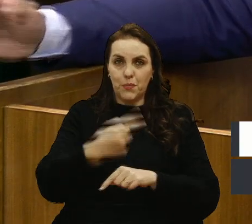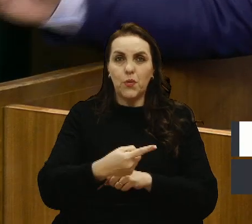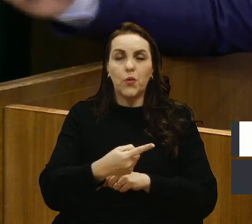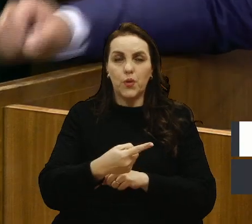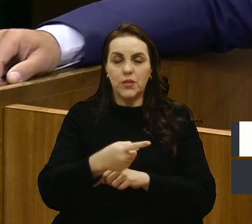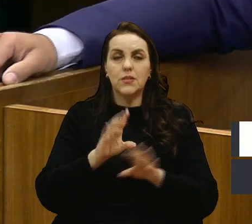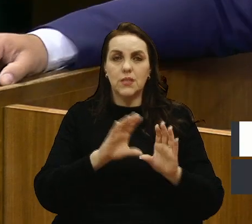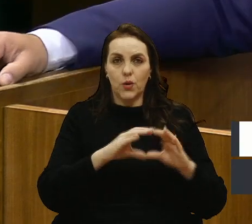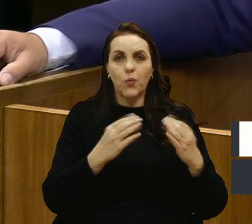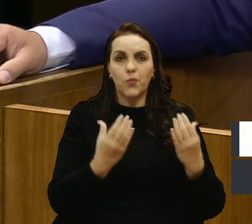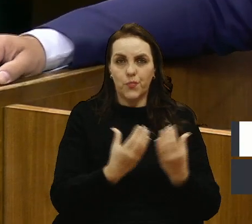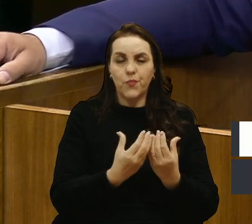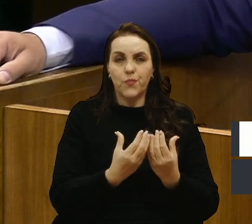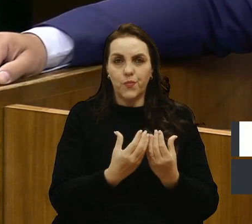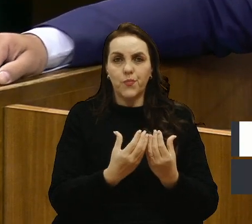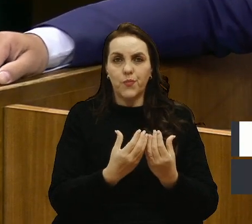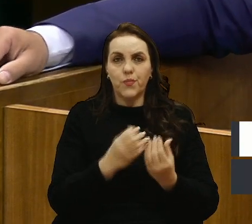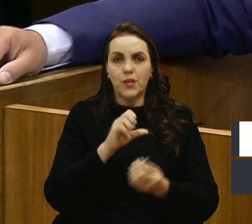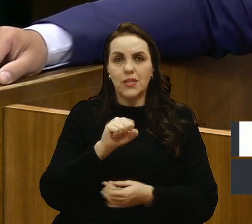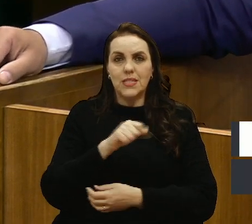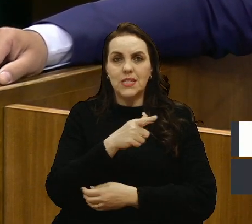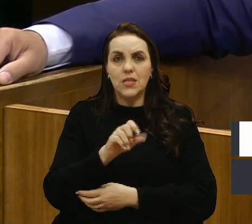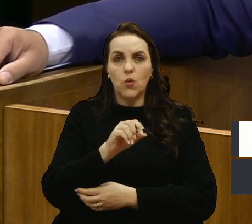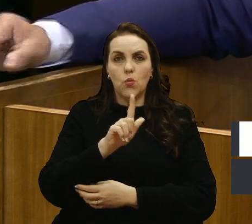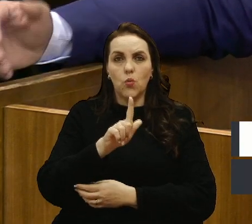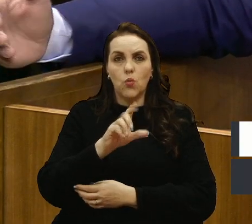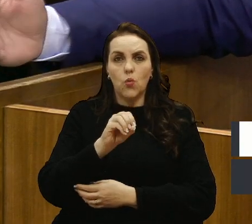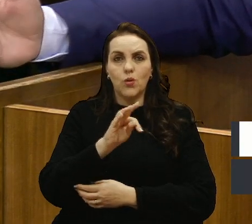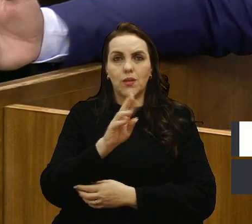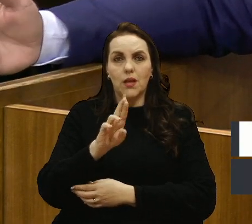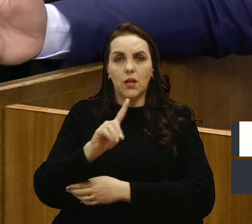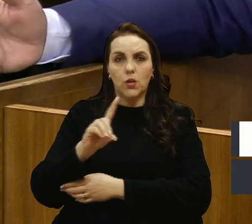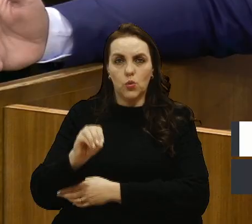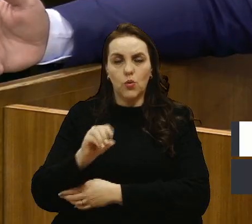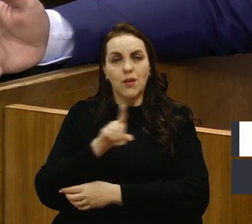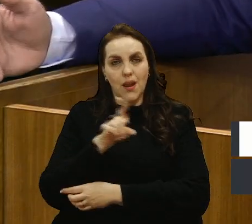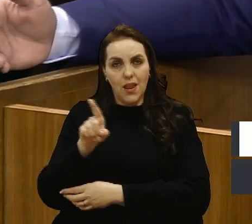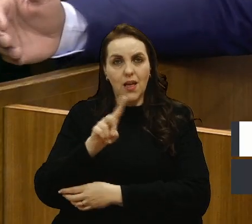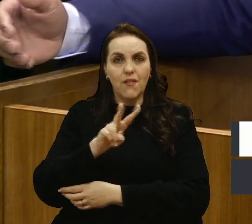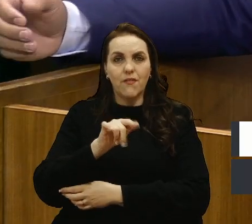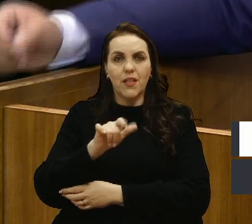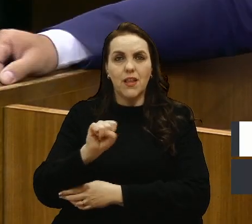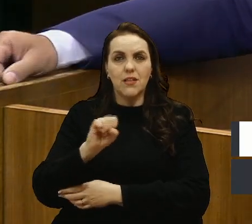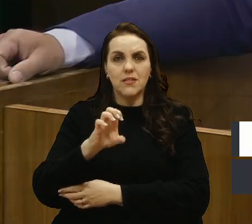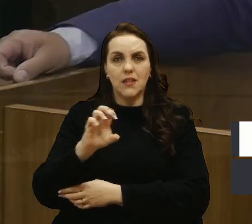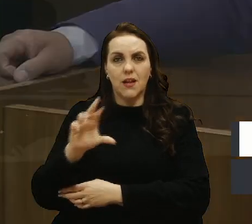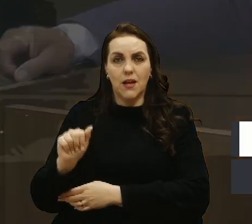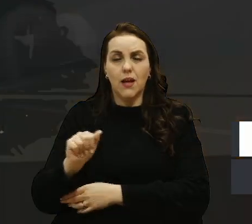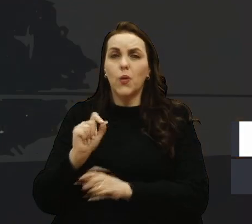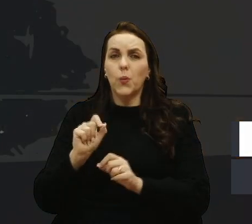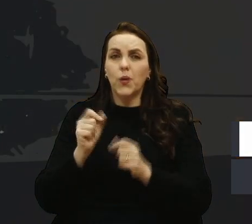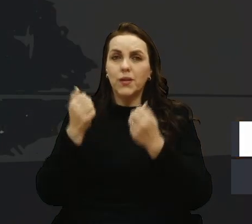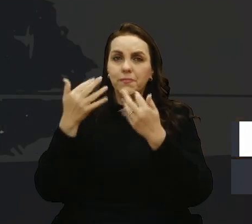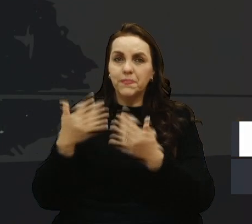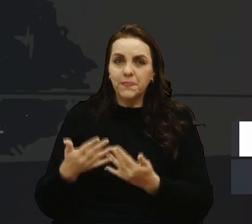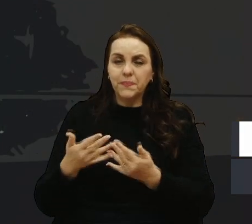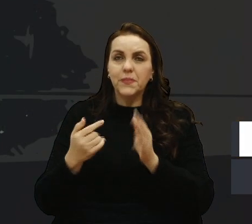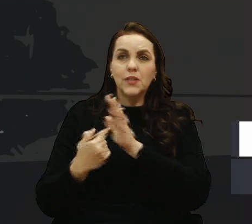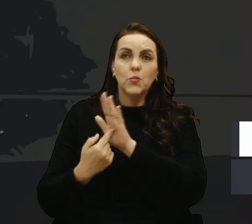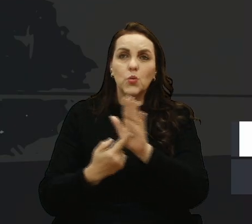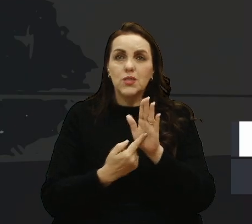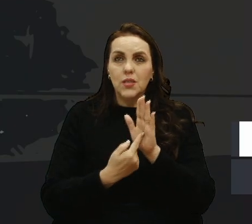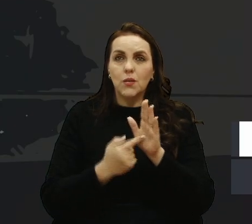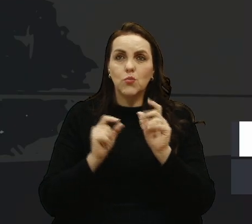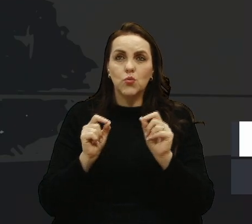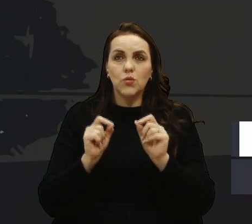na comunidade de São Gotardo, em Vila Seca também. O que a gente fala os agricultores, o que a gente mostra para